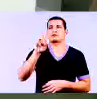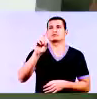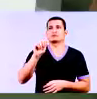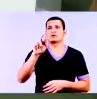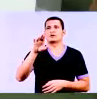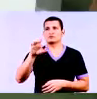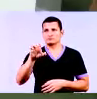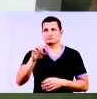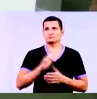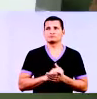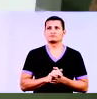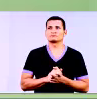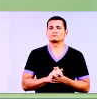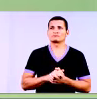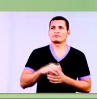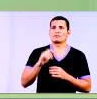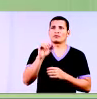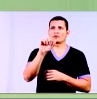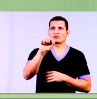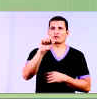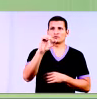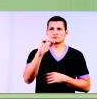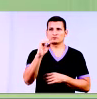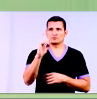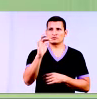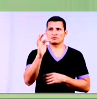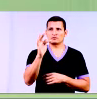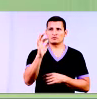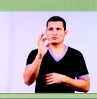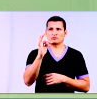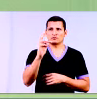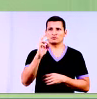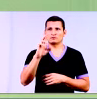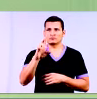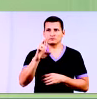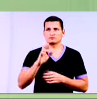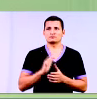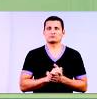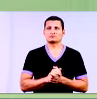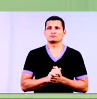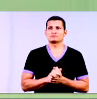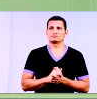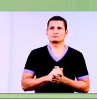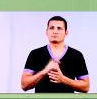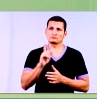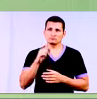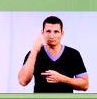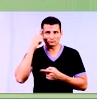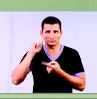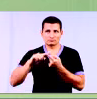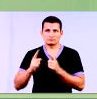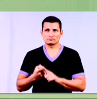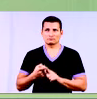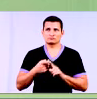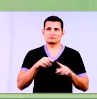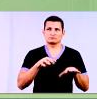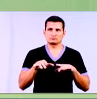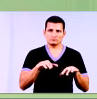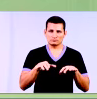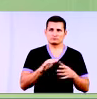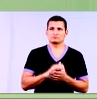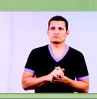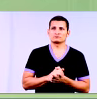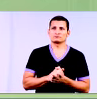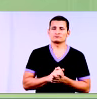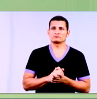professor. E o software, por outro lado, Tiago? O software, pode falar para os alunos? Por outro lado, seria o quê? A parte lógica do computador, né?